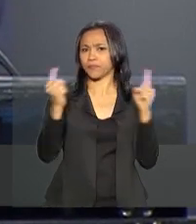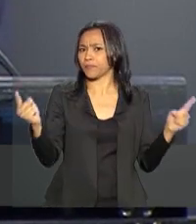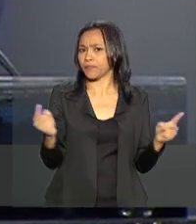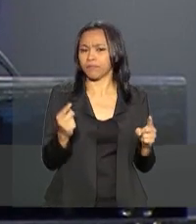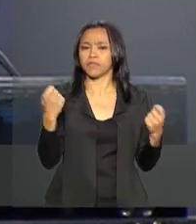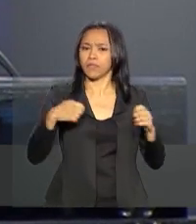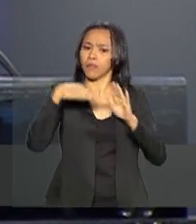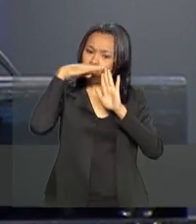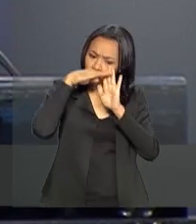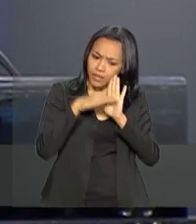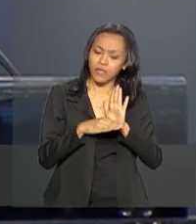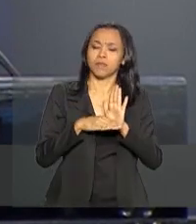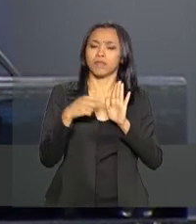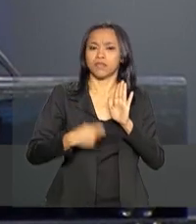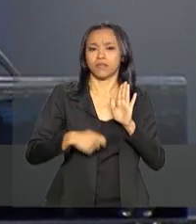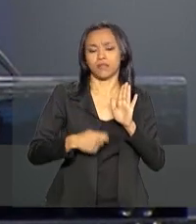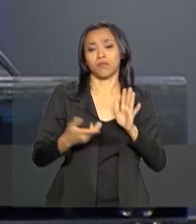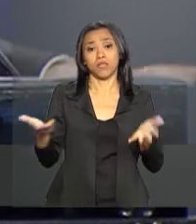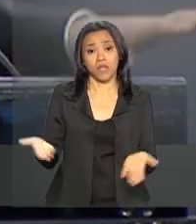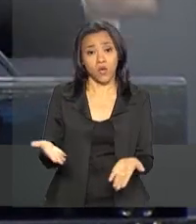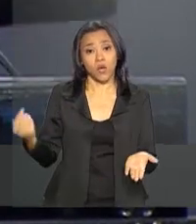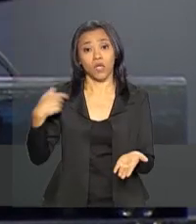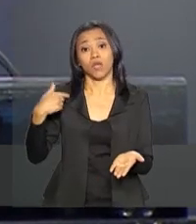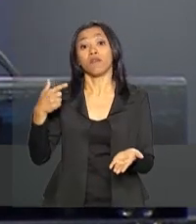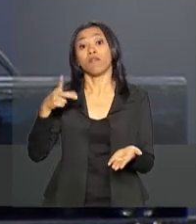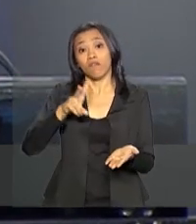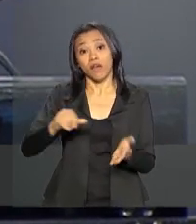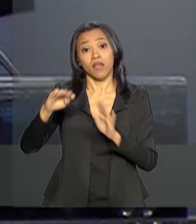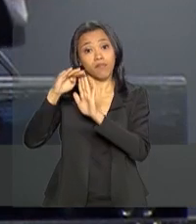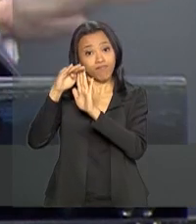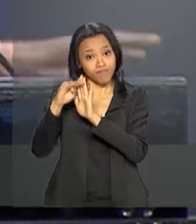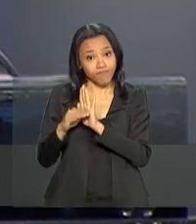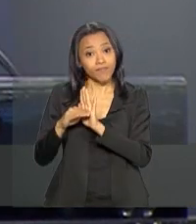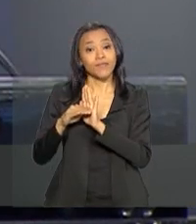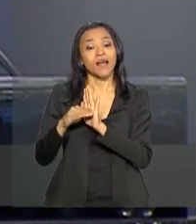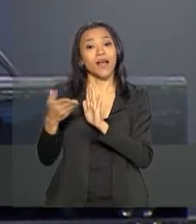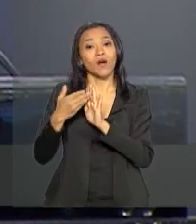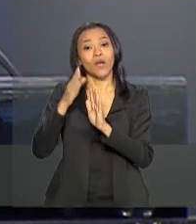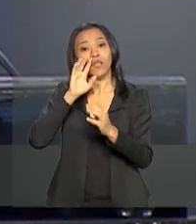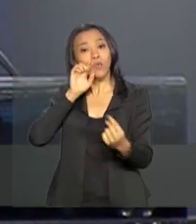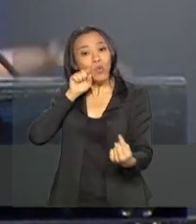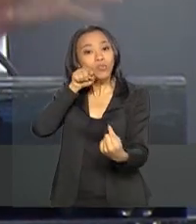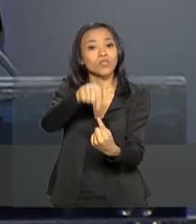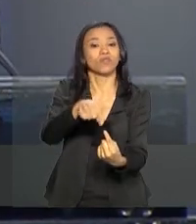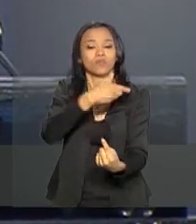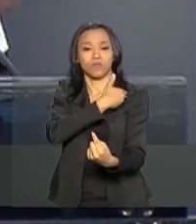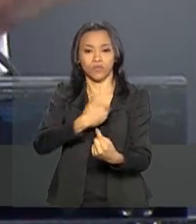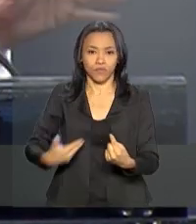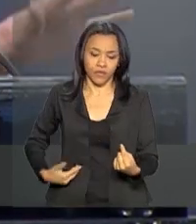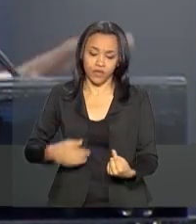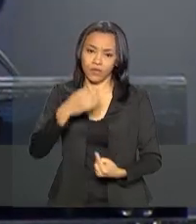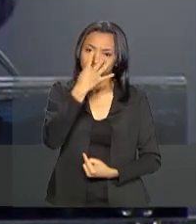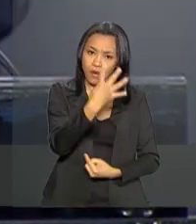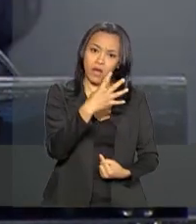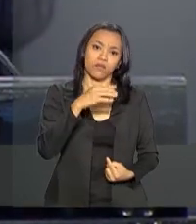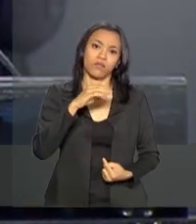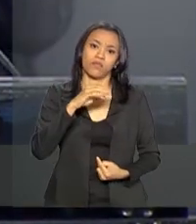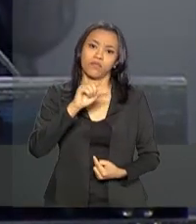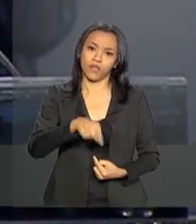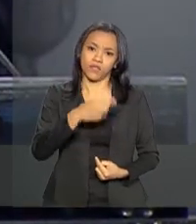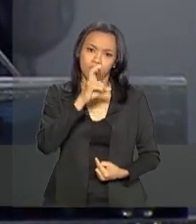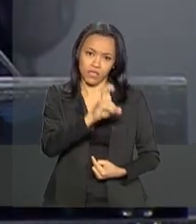era de 2,95%, e agora nós estamos estimando que ela vai ficar no centro da meta, ou seja, 4,5% menos